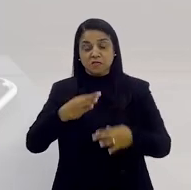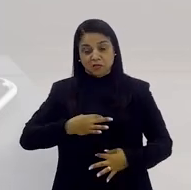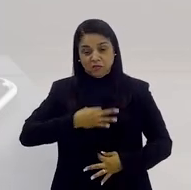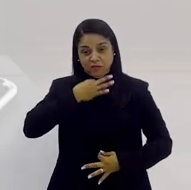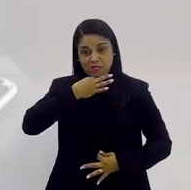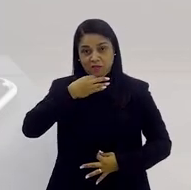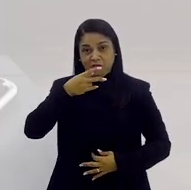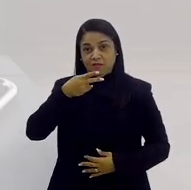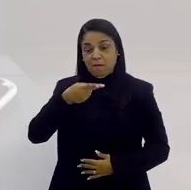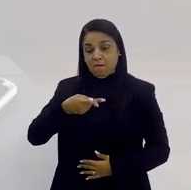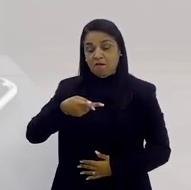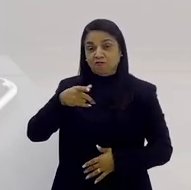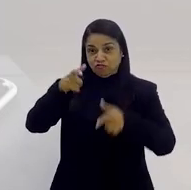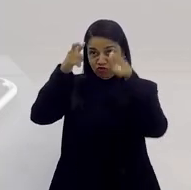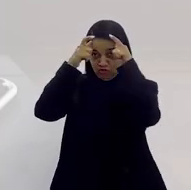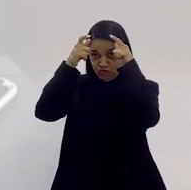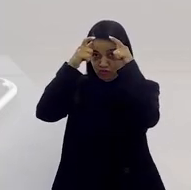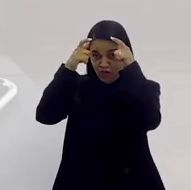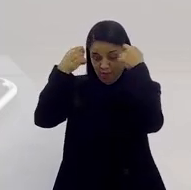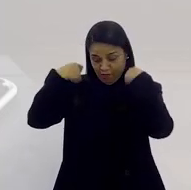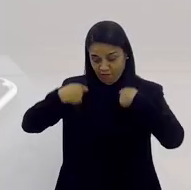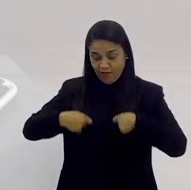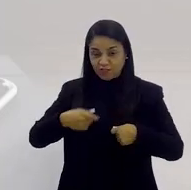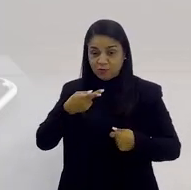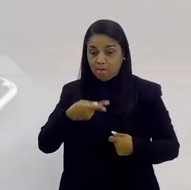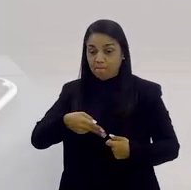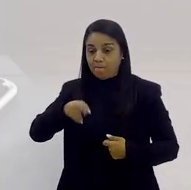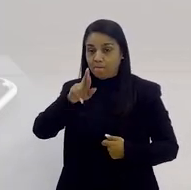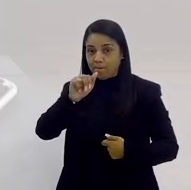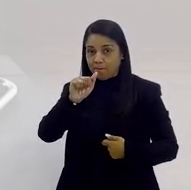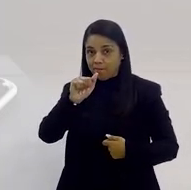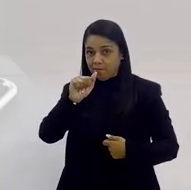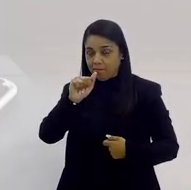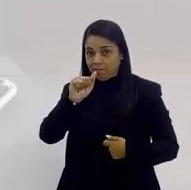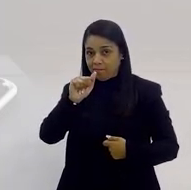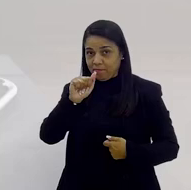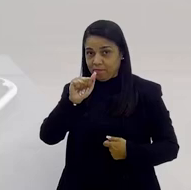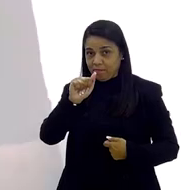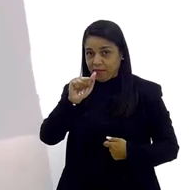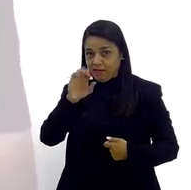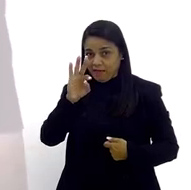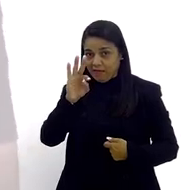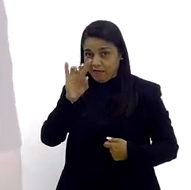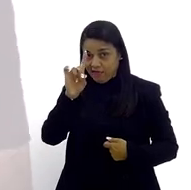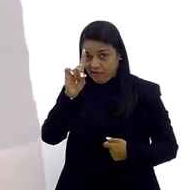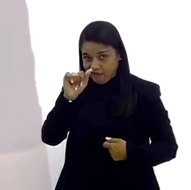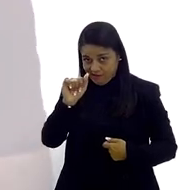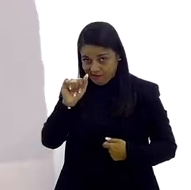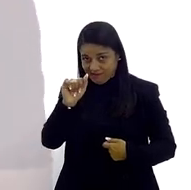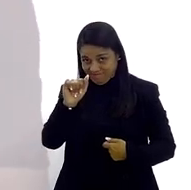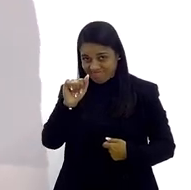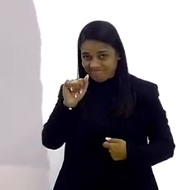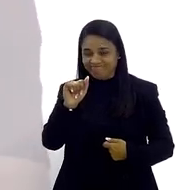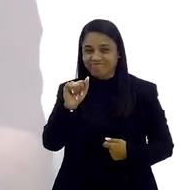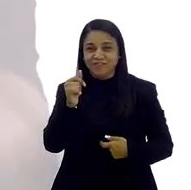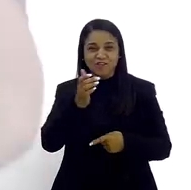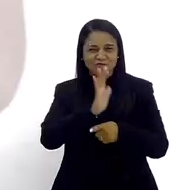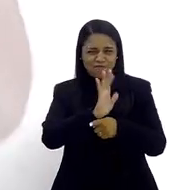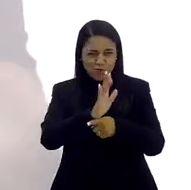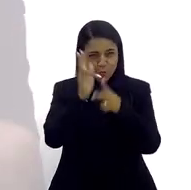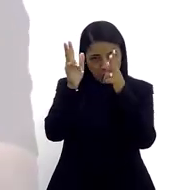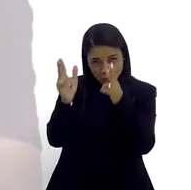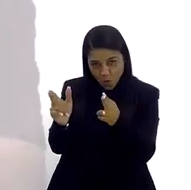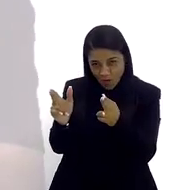que é um terno da Prada do diabo verticada e porque o diabo vem